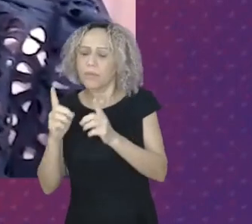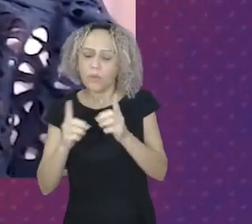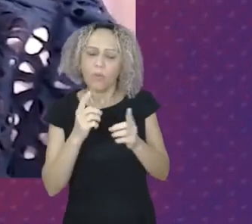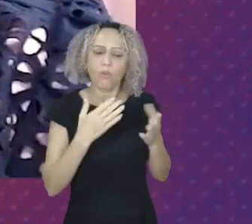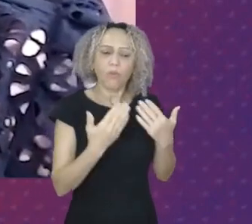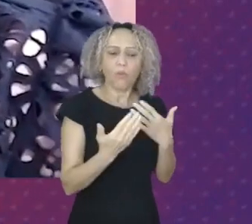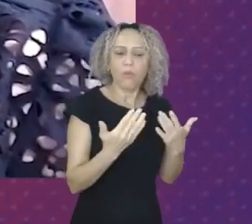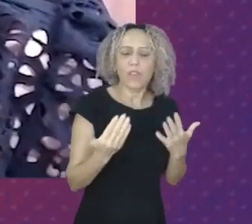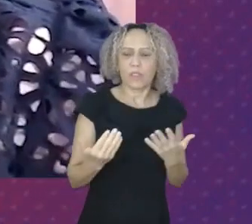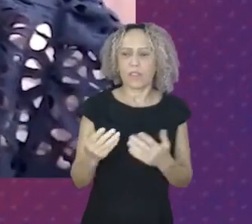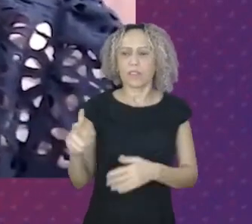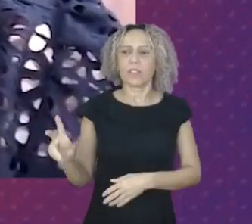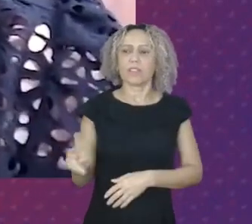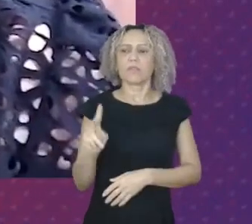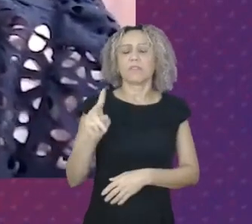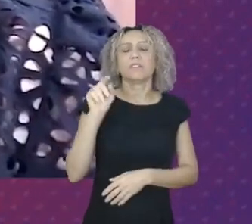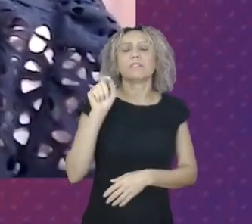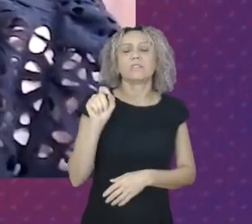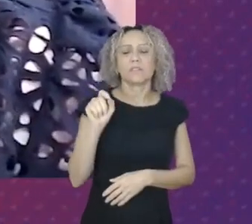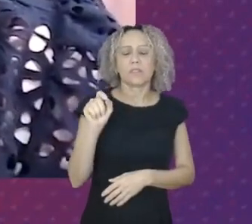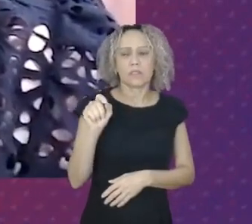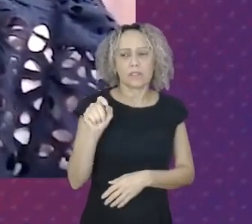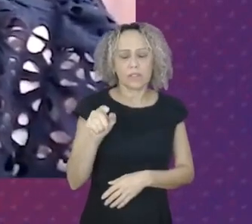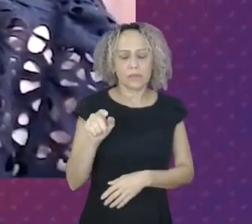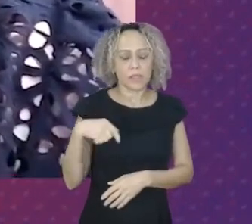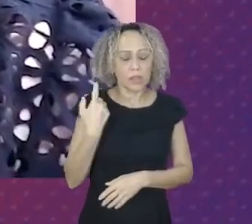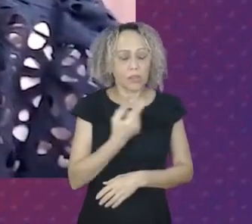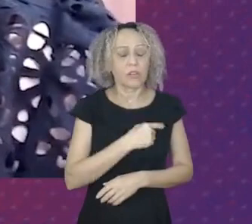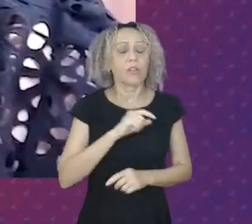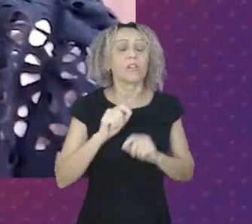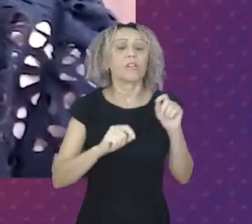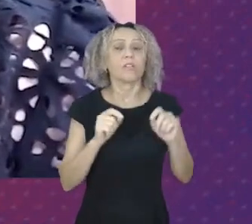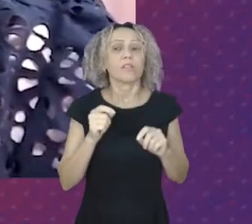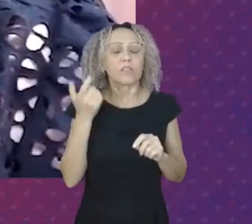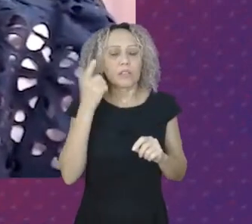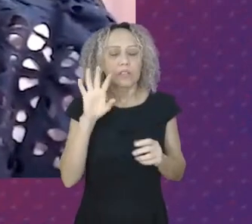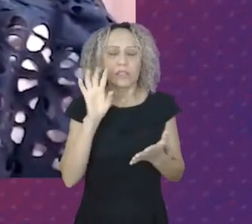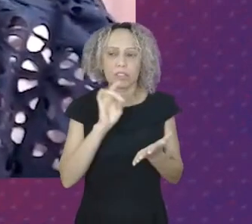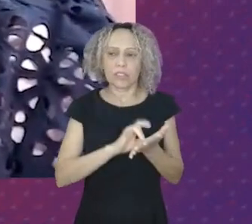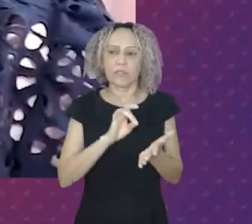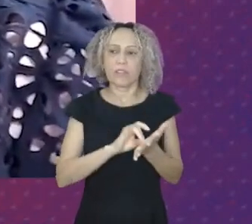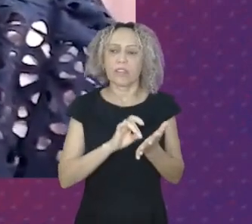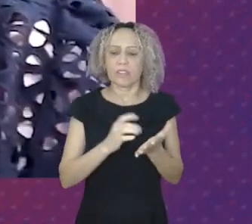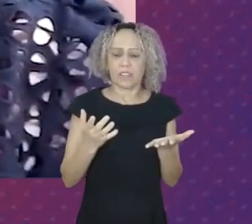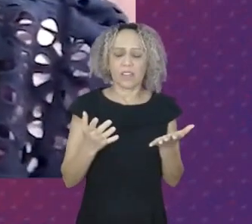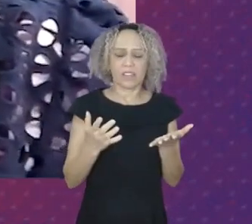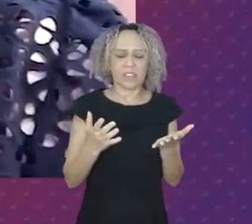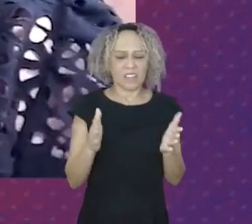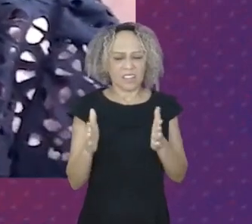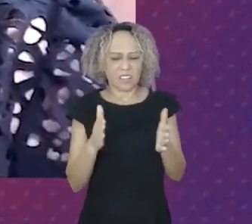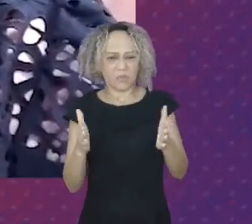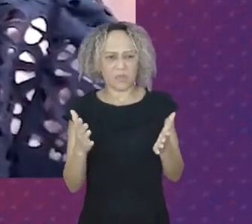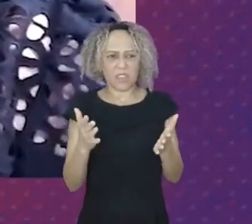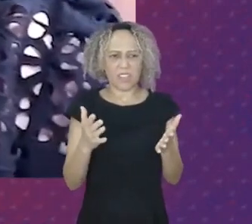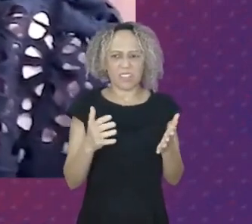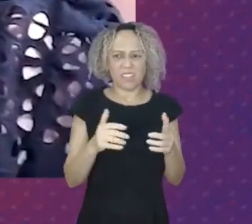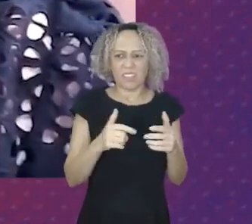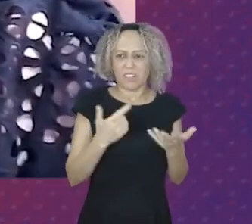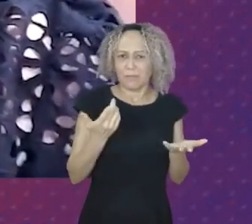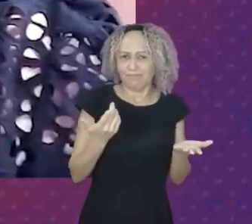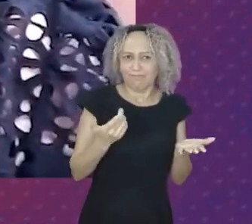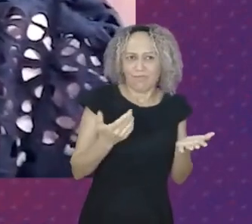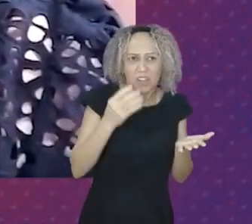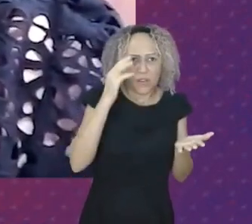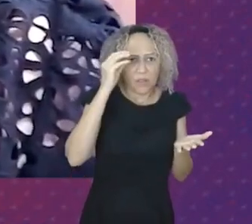sempre valorizou tanto, para que a gente consiga, de fato, superar esse momento e assegurar